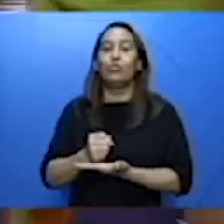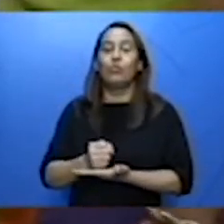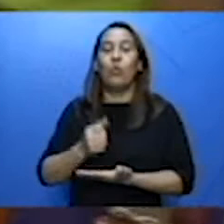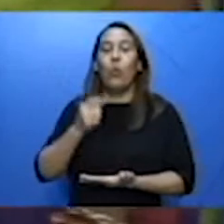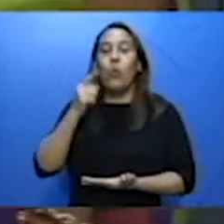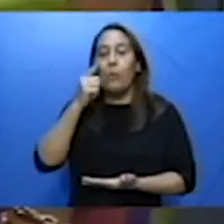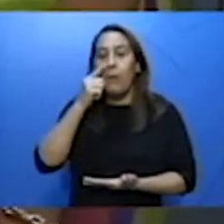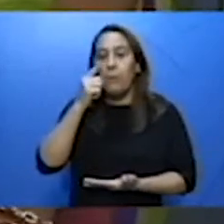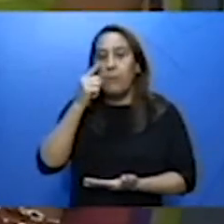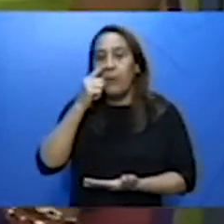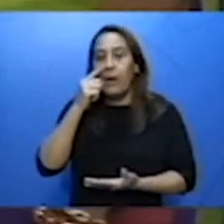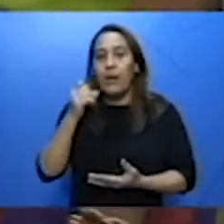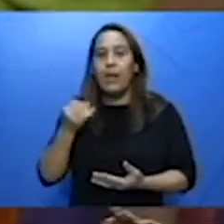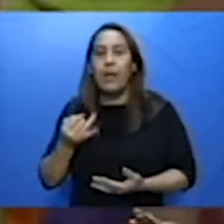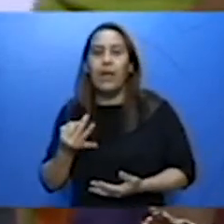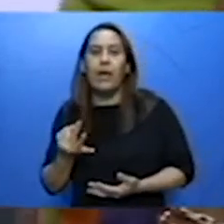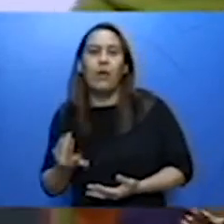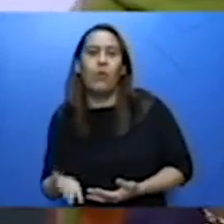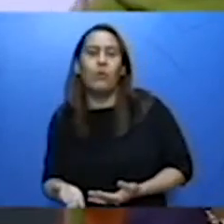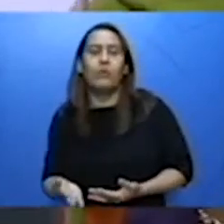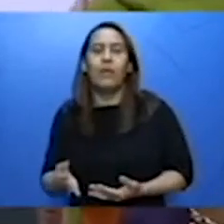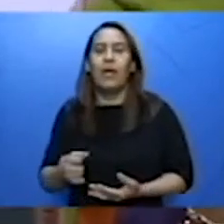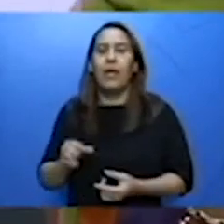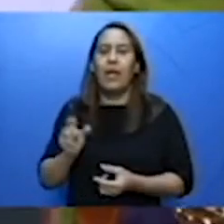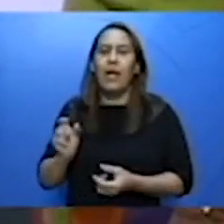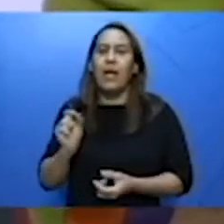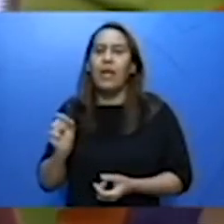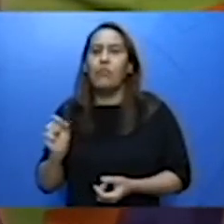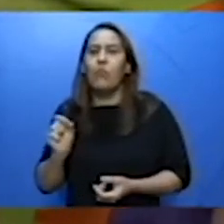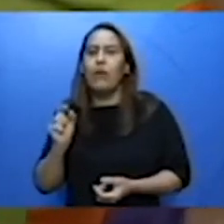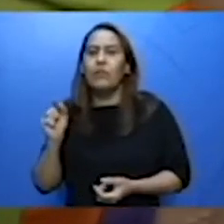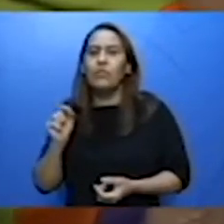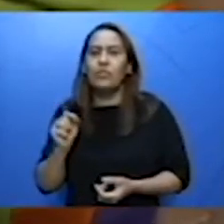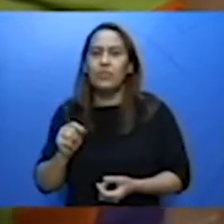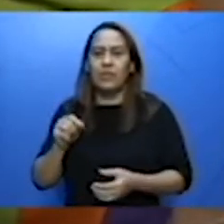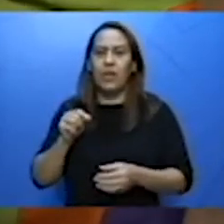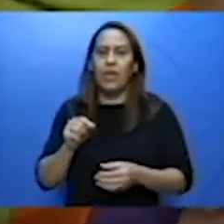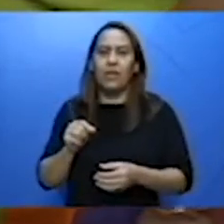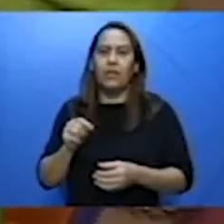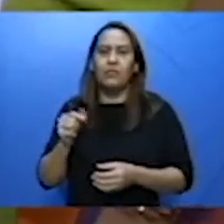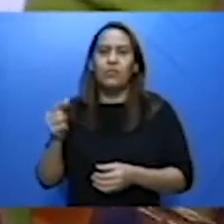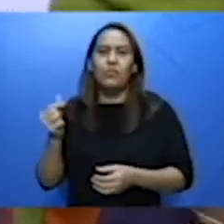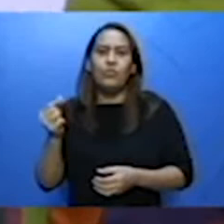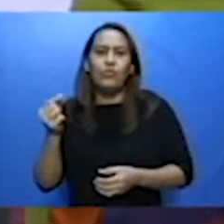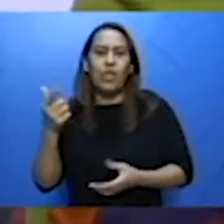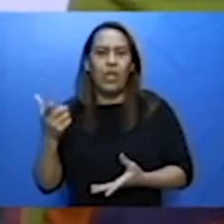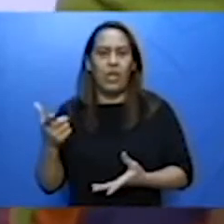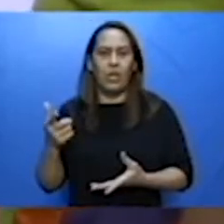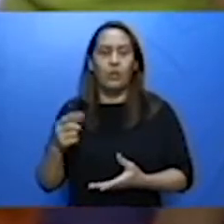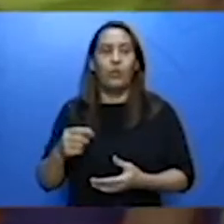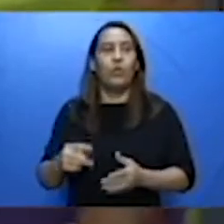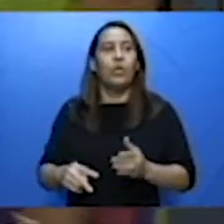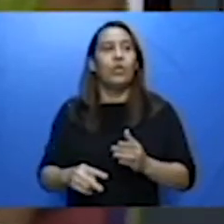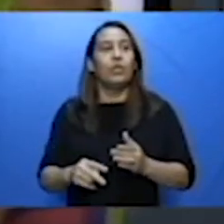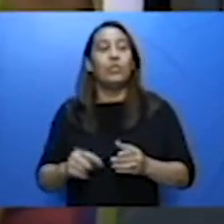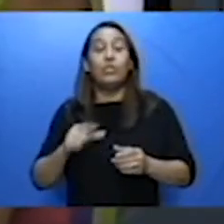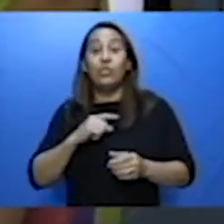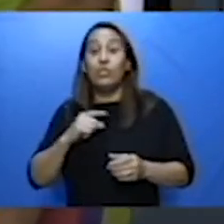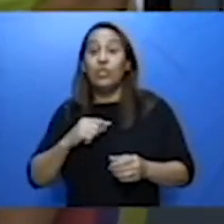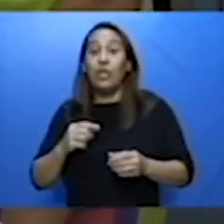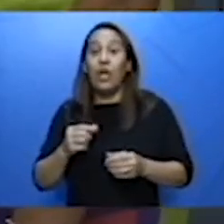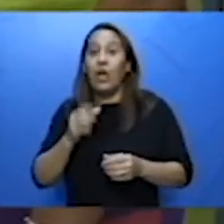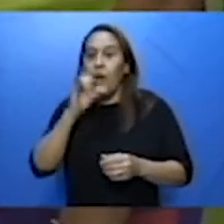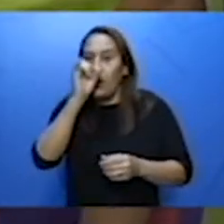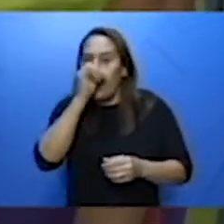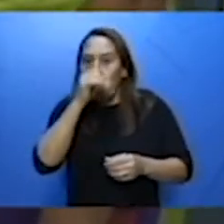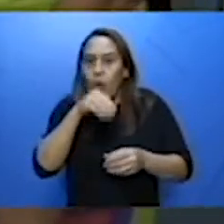cofrinhos. No primeiro cofrinho, eles contaram 38 moedas. E no segundo,